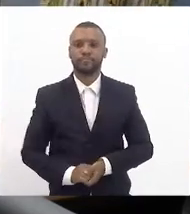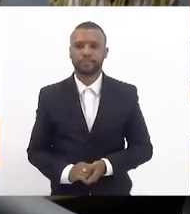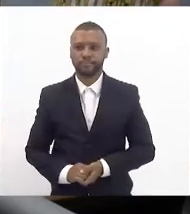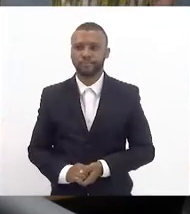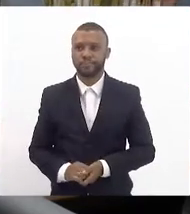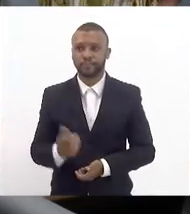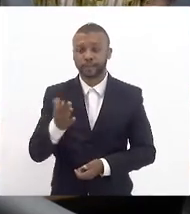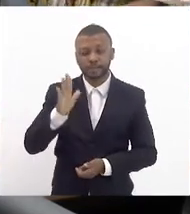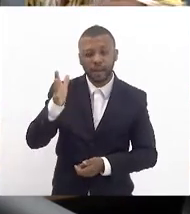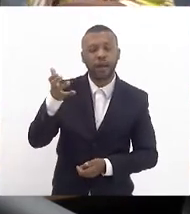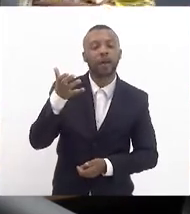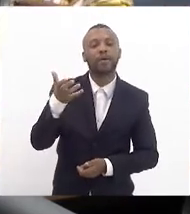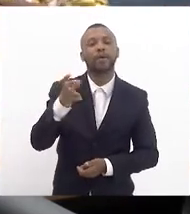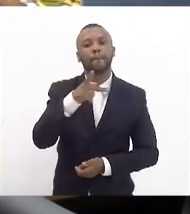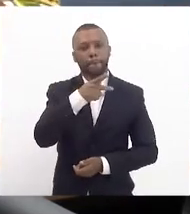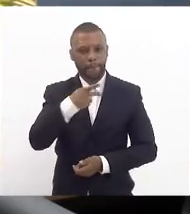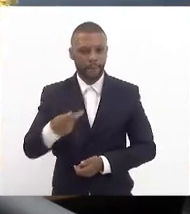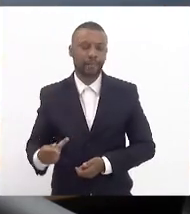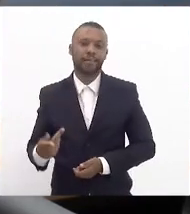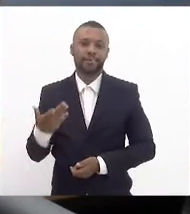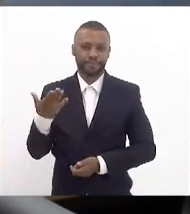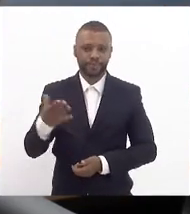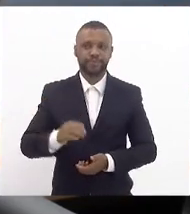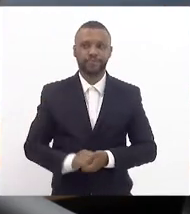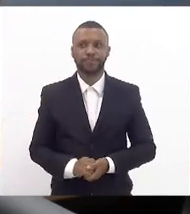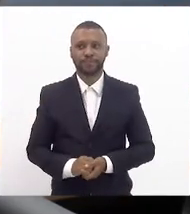Depois eu gostaria, presidente.